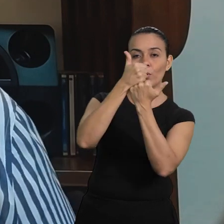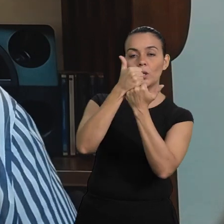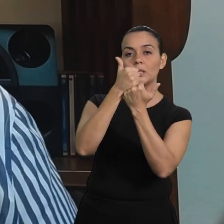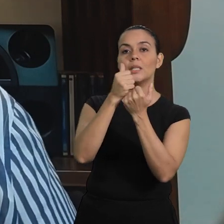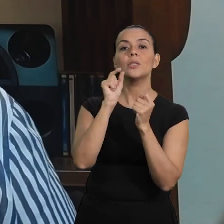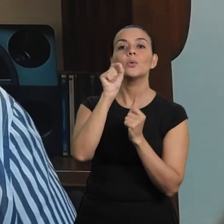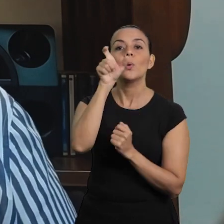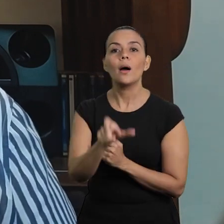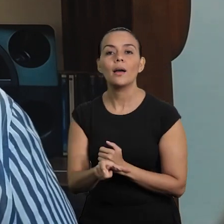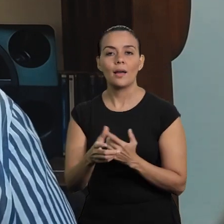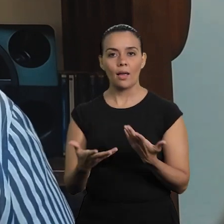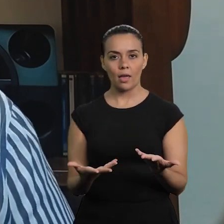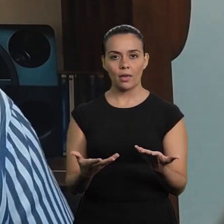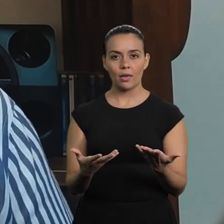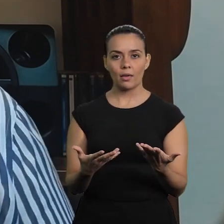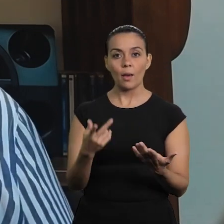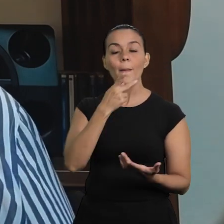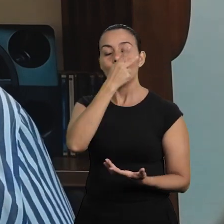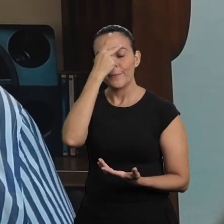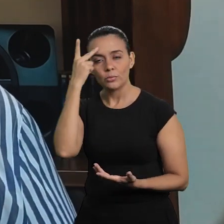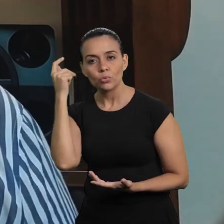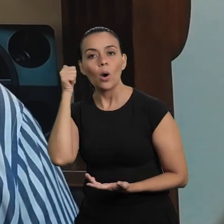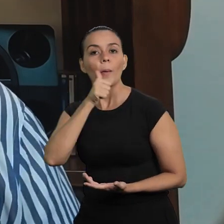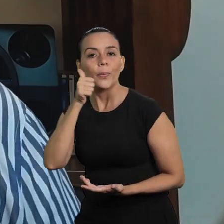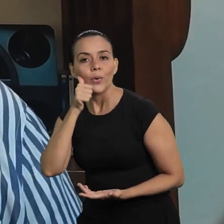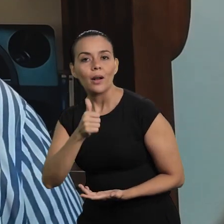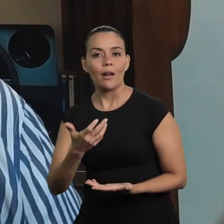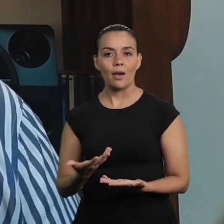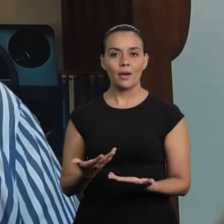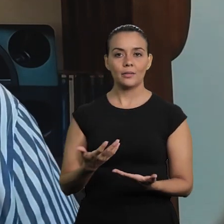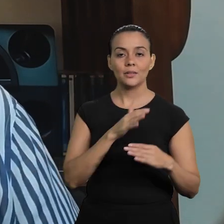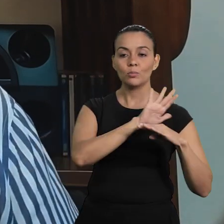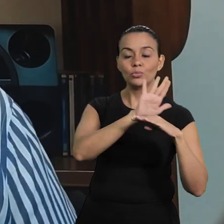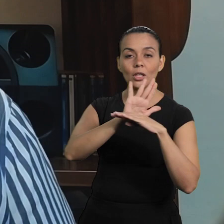forma muito mais flexível,